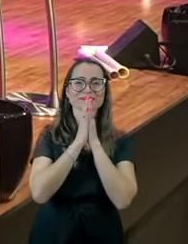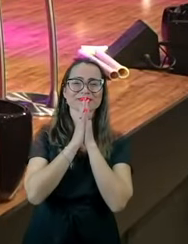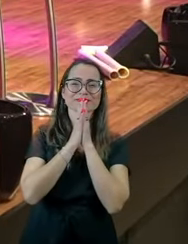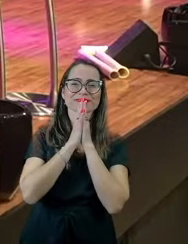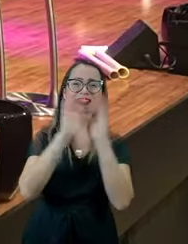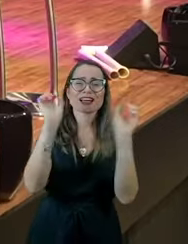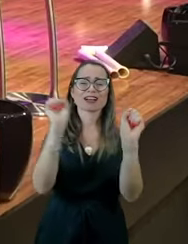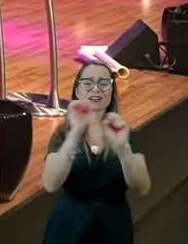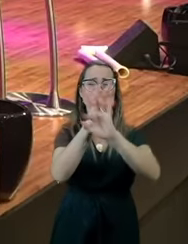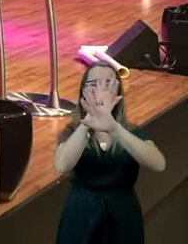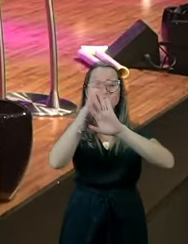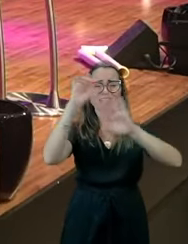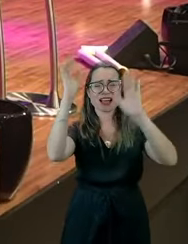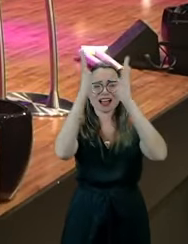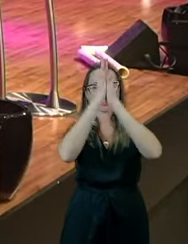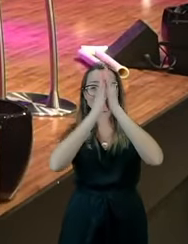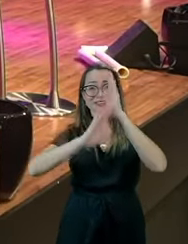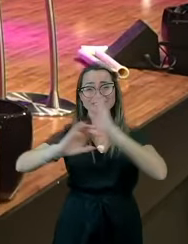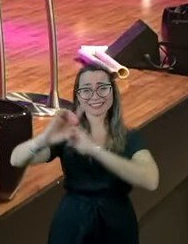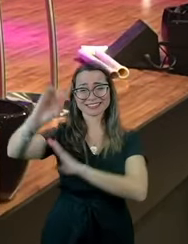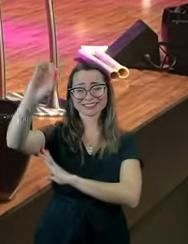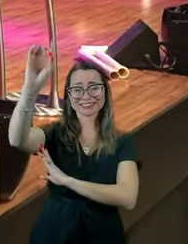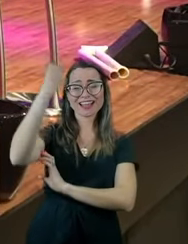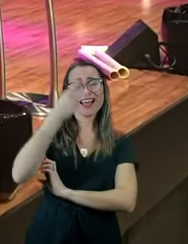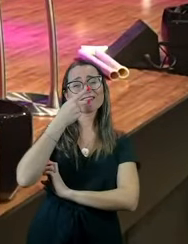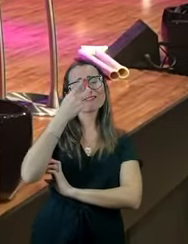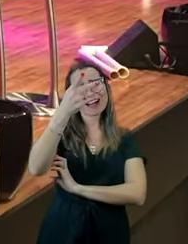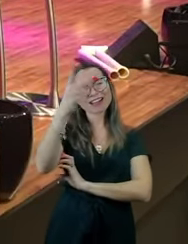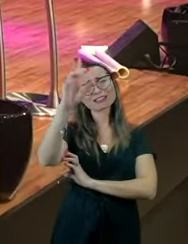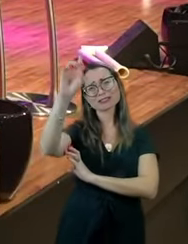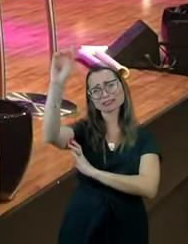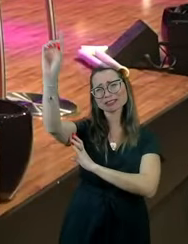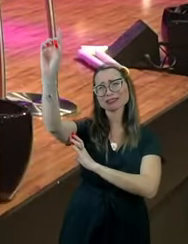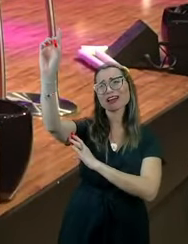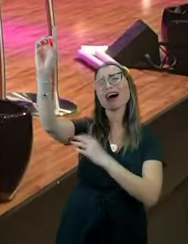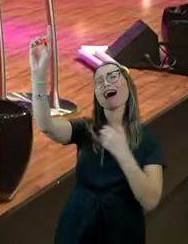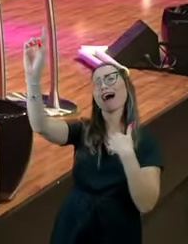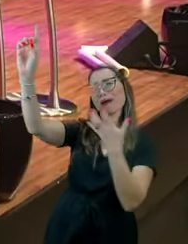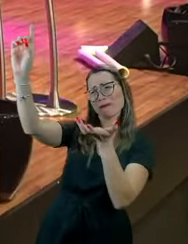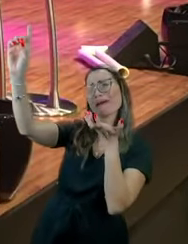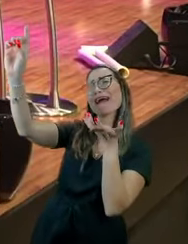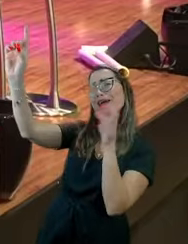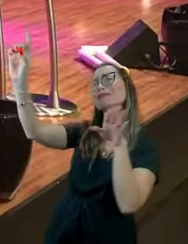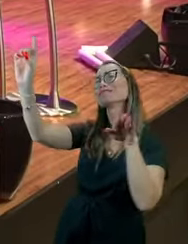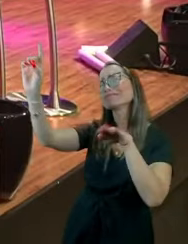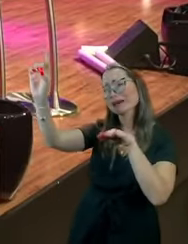Adore a Ele. Fale com o seu Deus. Fala: Deus, me encaixa nisso.